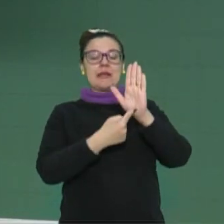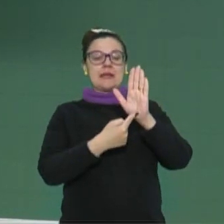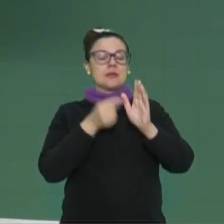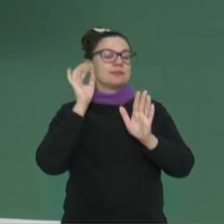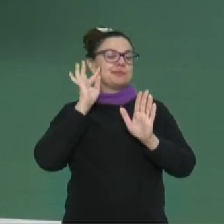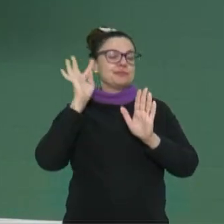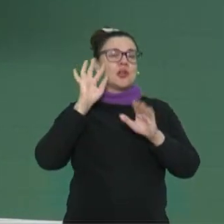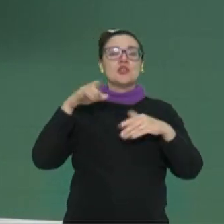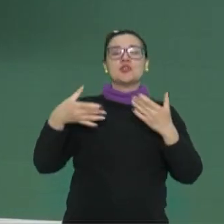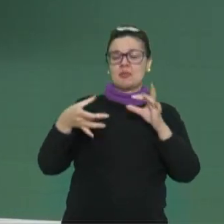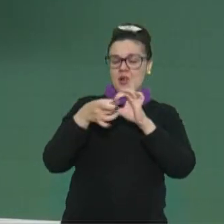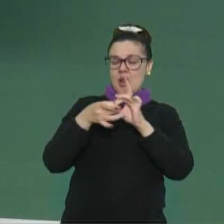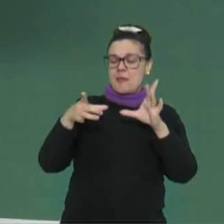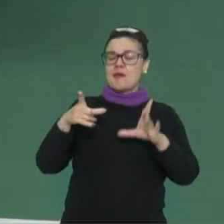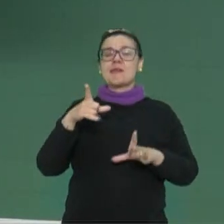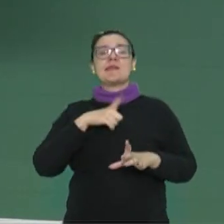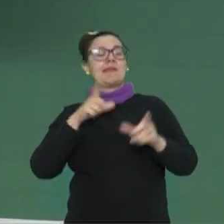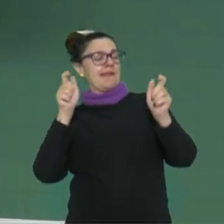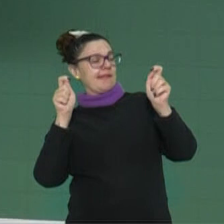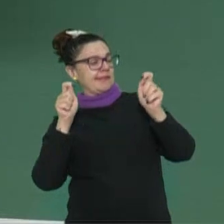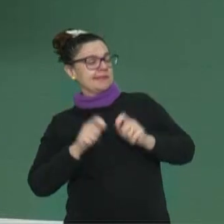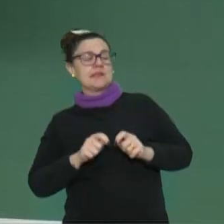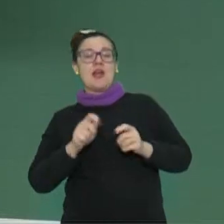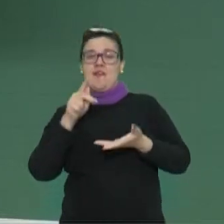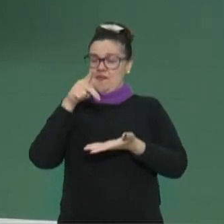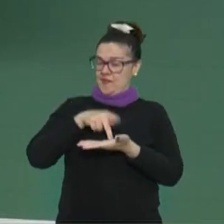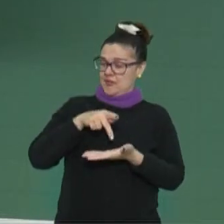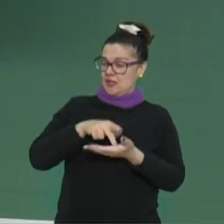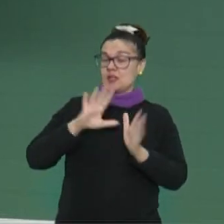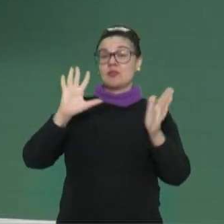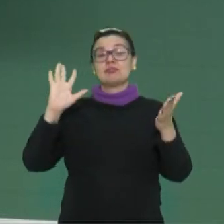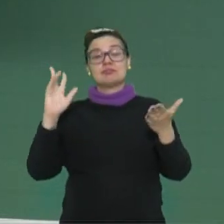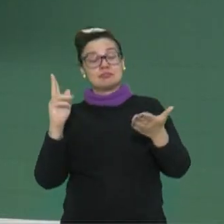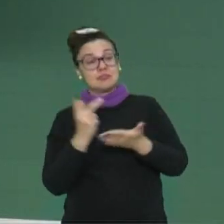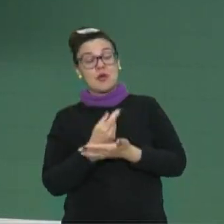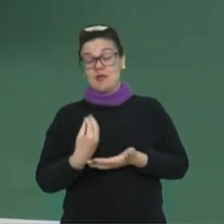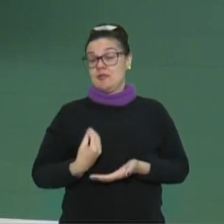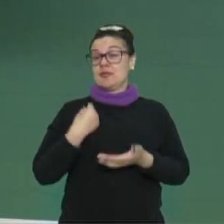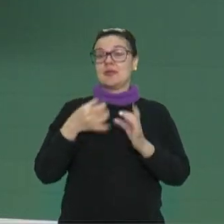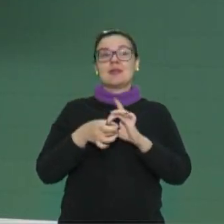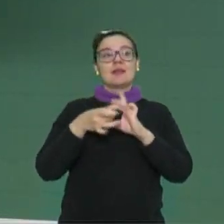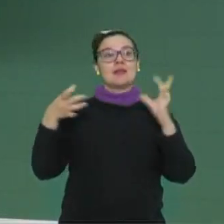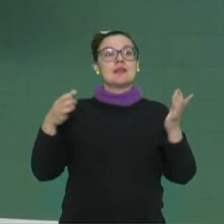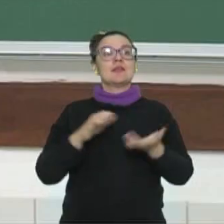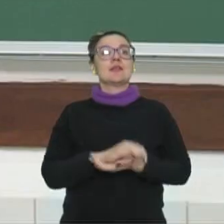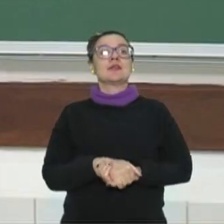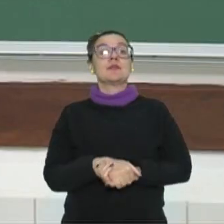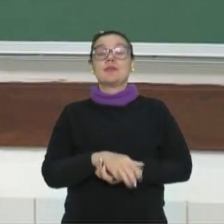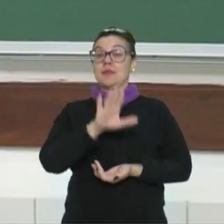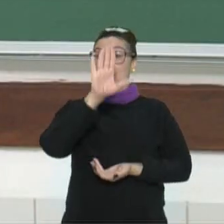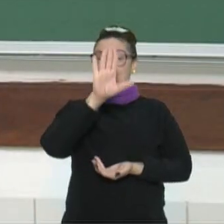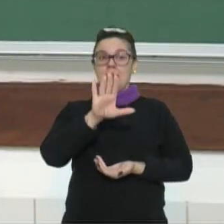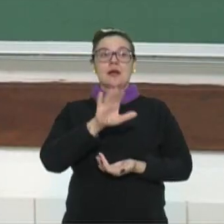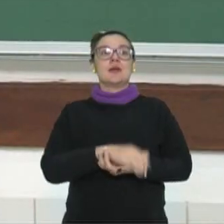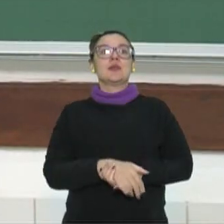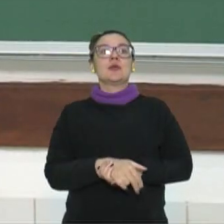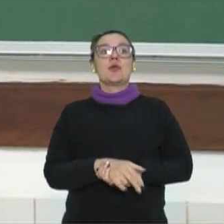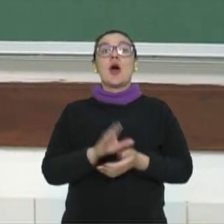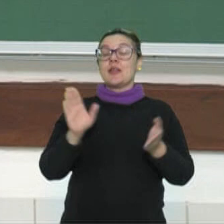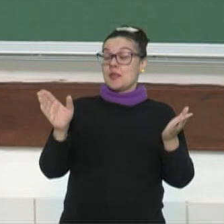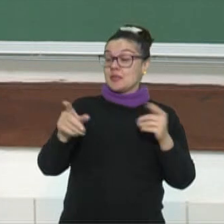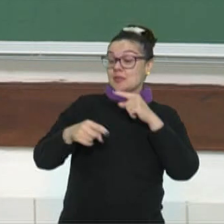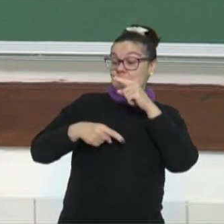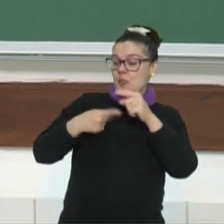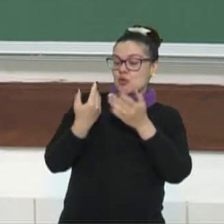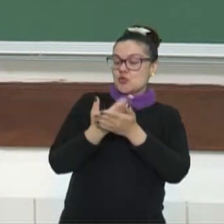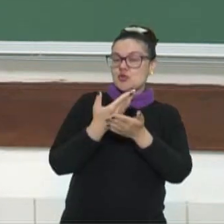na liberdade, se ela existe, se ela é possível, quais são as consequências de uma vida livre. Depois nós vimos a ética Ubuntu,